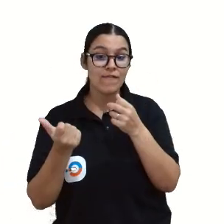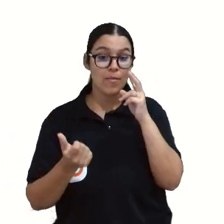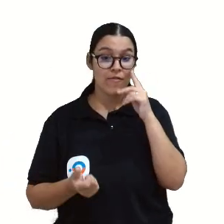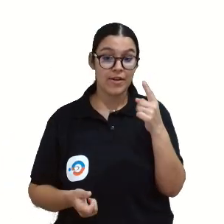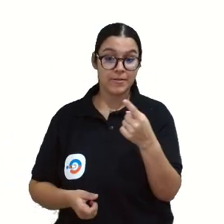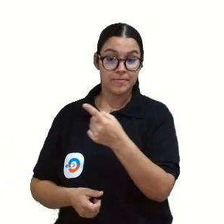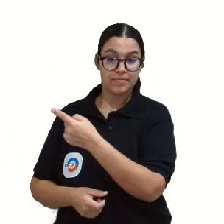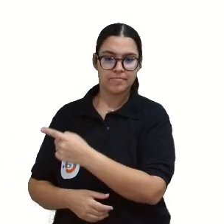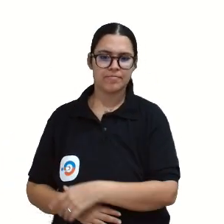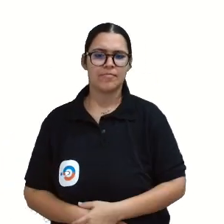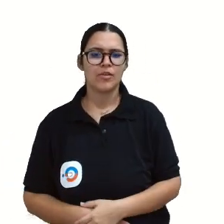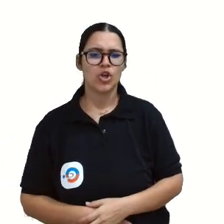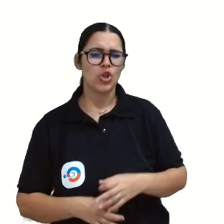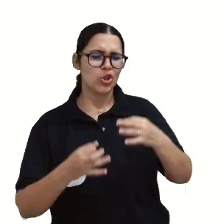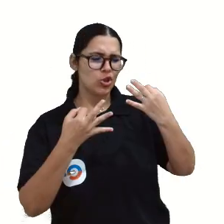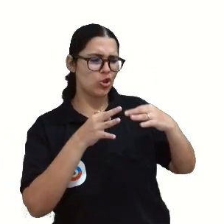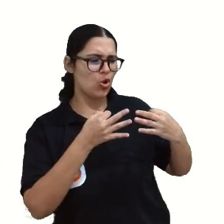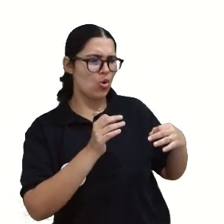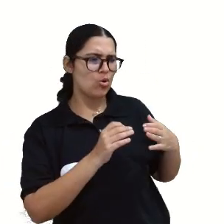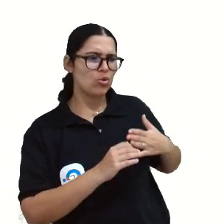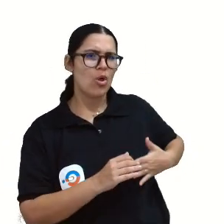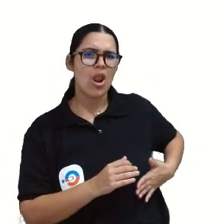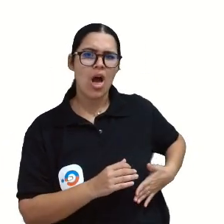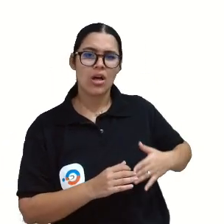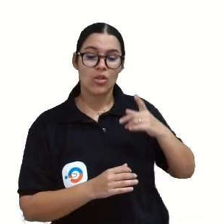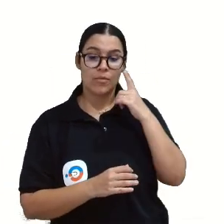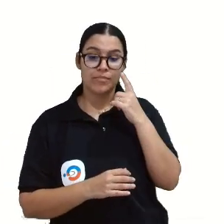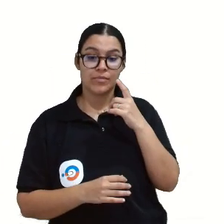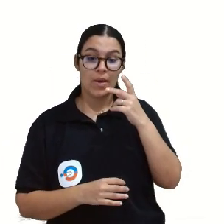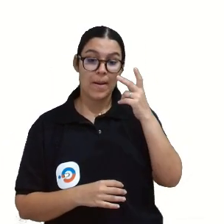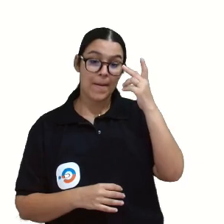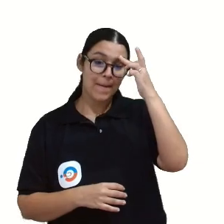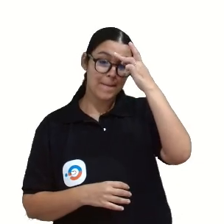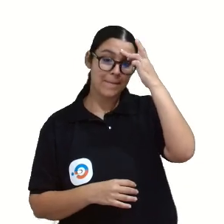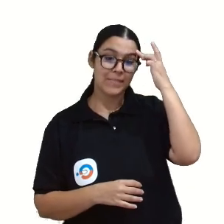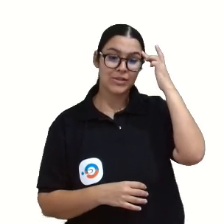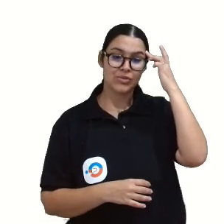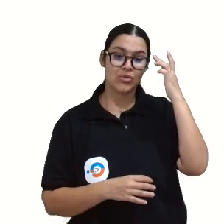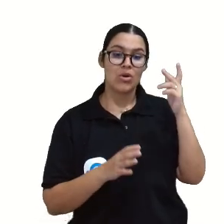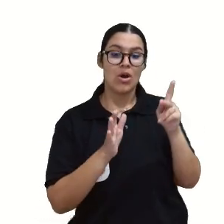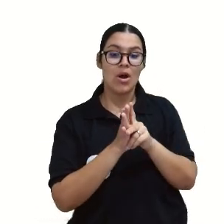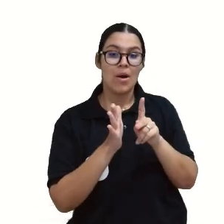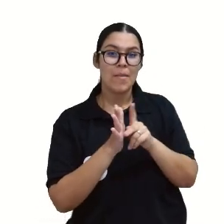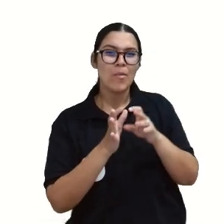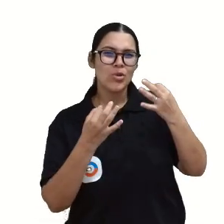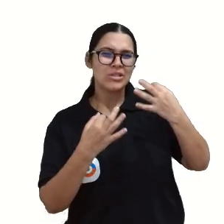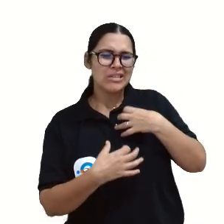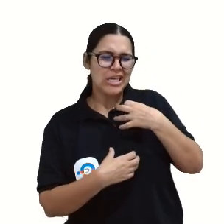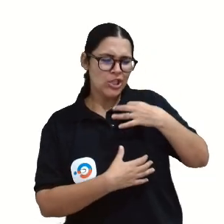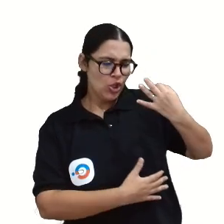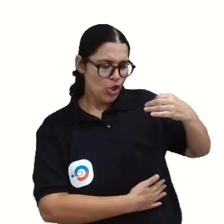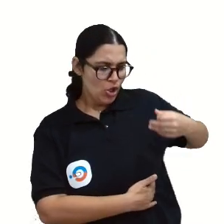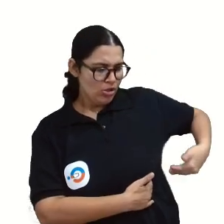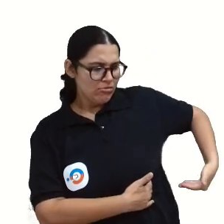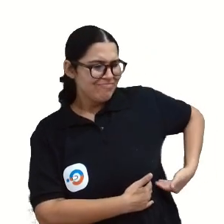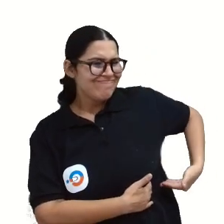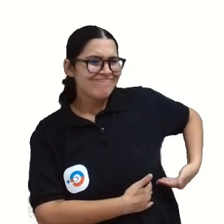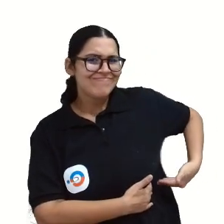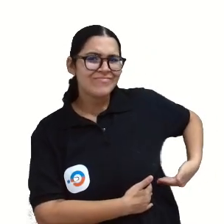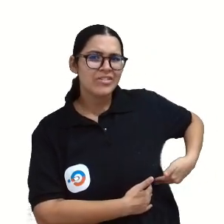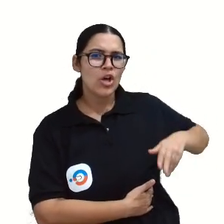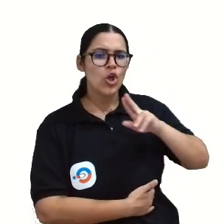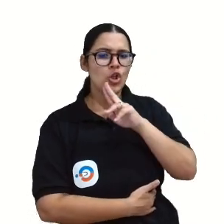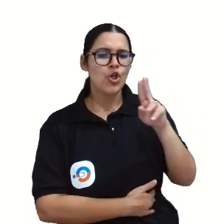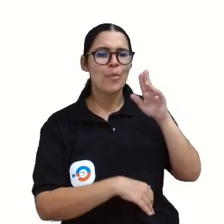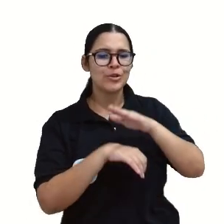Vamos lá, dor do lado. Uma das principais inimigas dos corredores, a dor aguda que aparece embaixo da costela, conhecida como dor